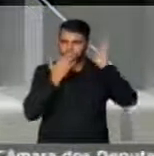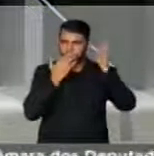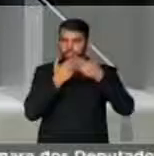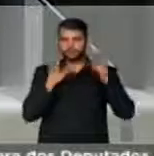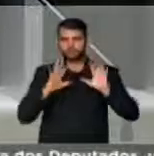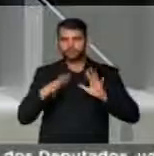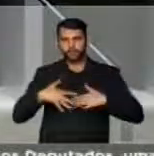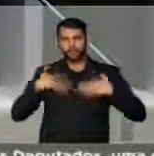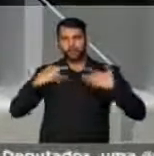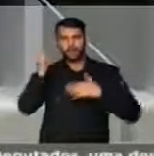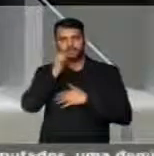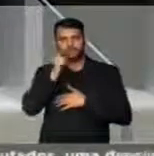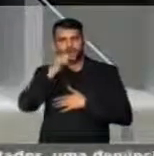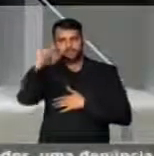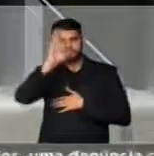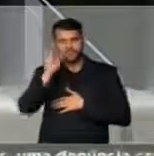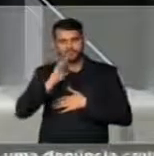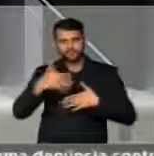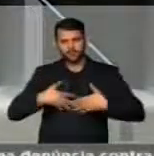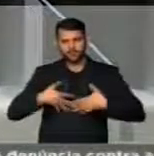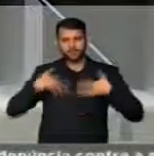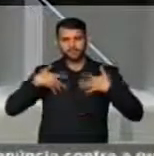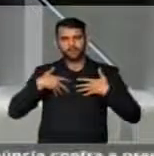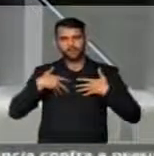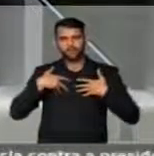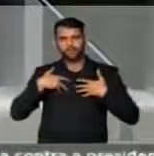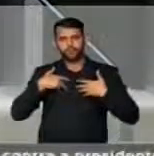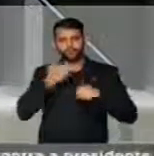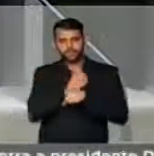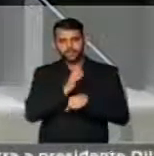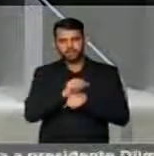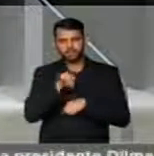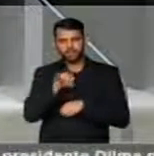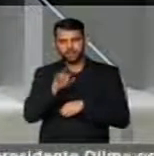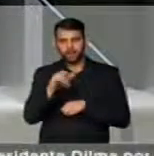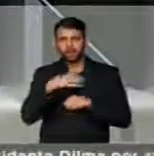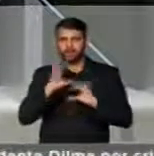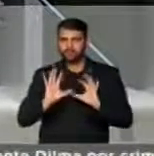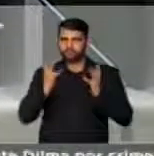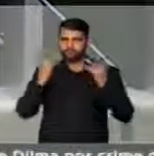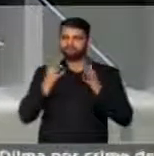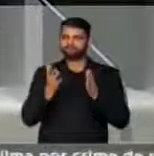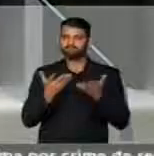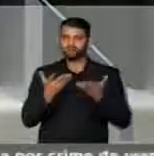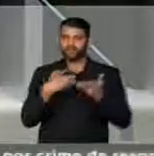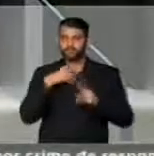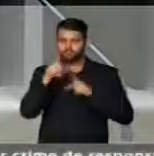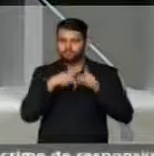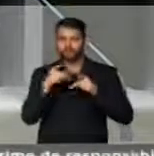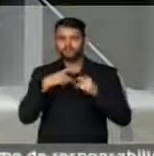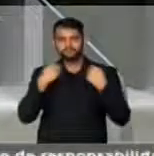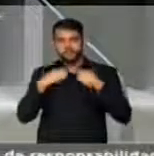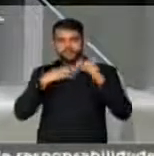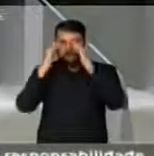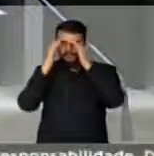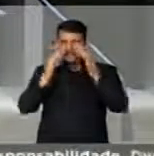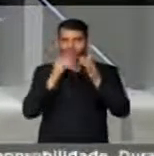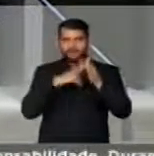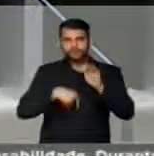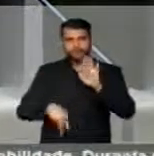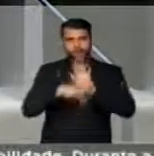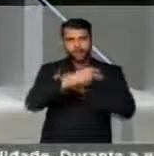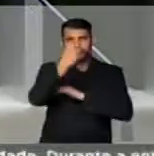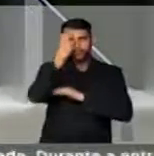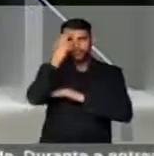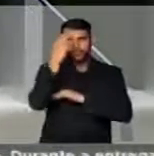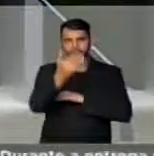indígenas, as mulheres brasileiras, o estado do Amapá. Os povos originários precisam ter respeitado a sua